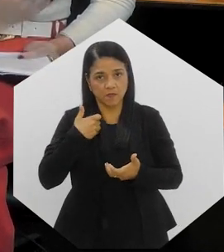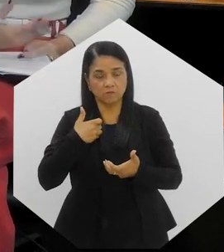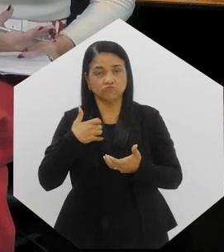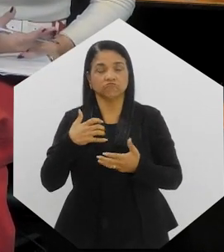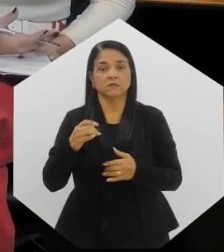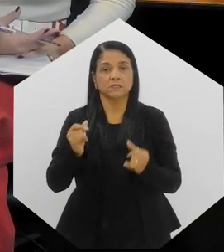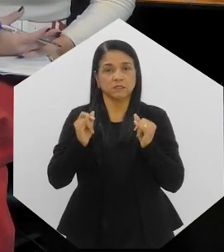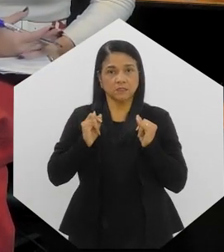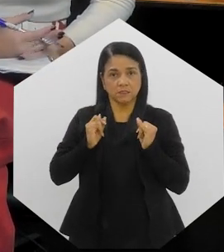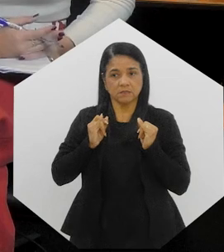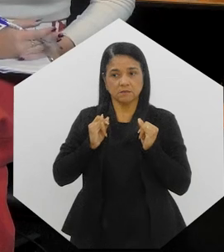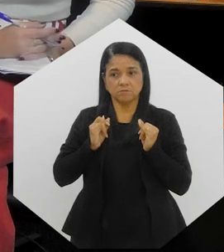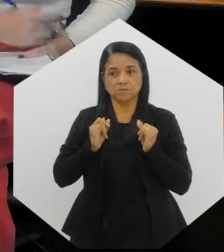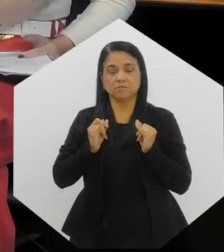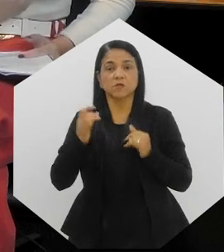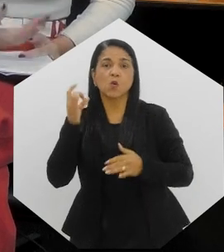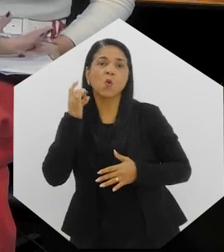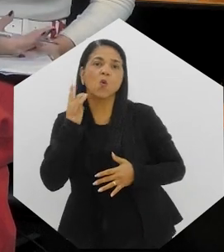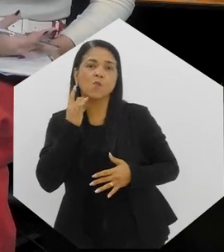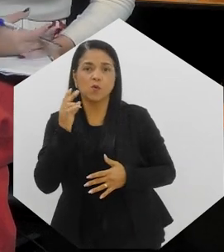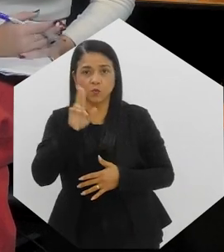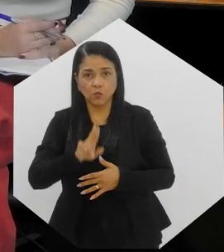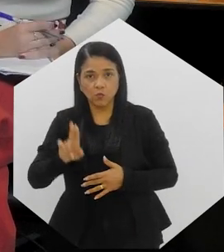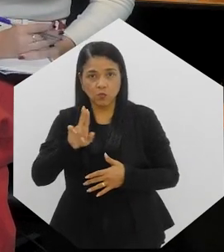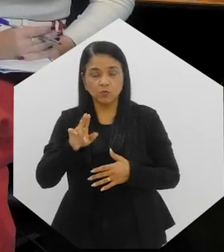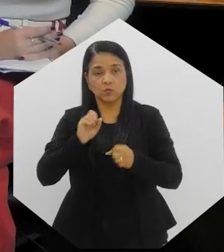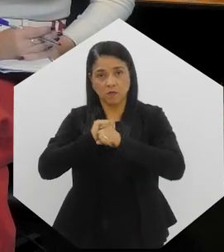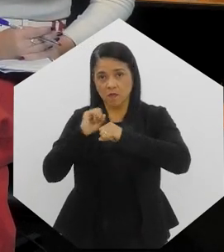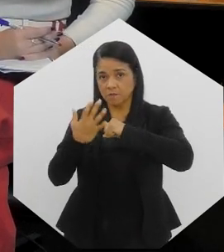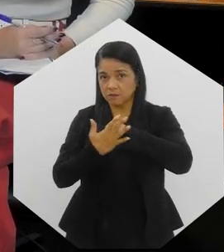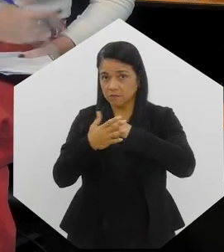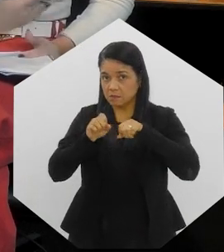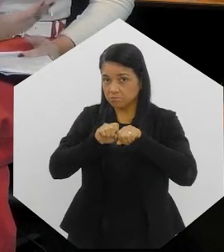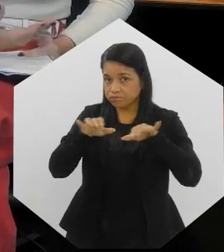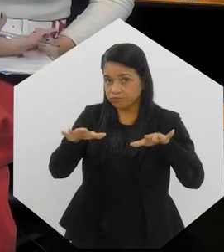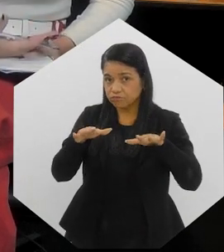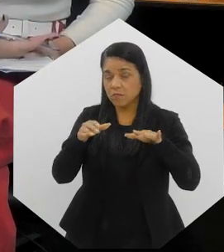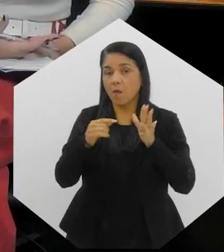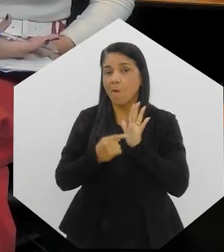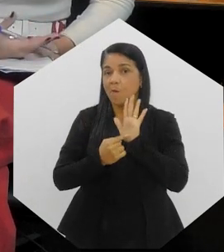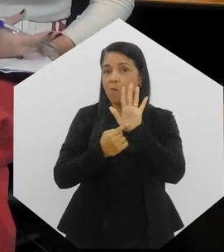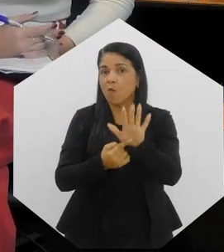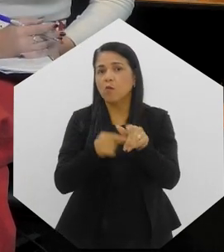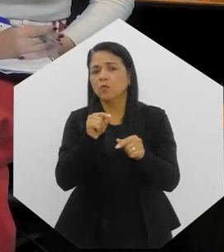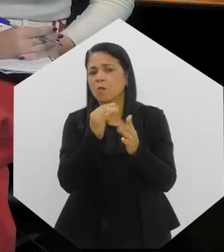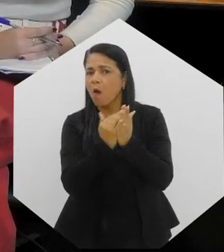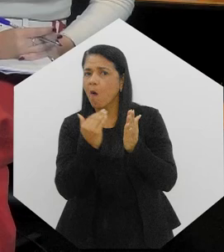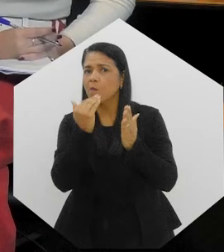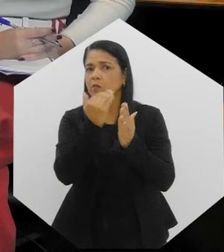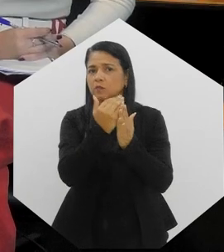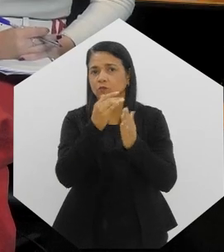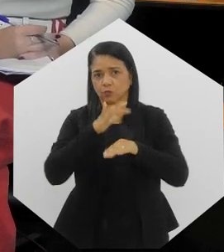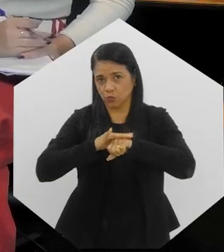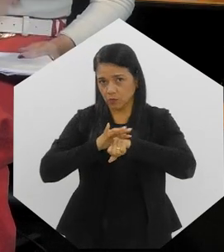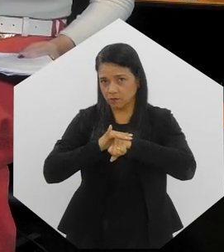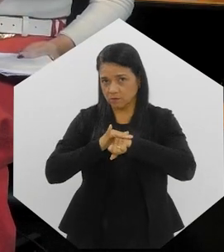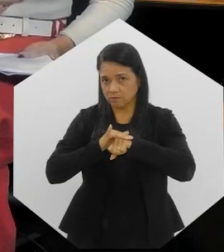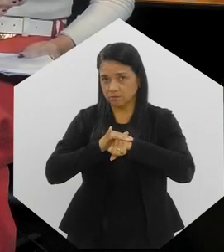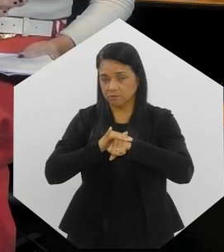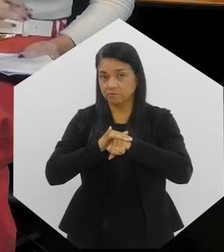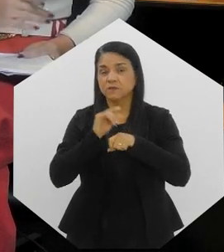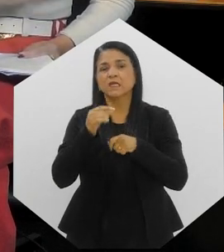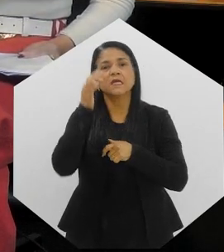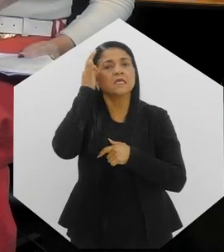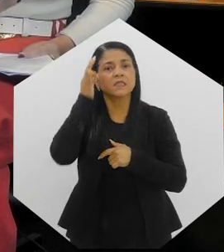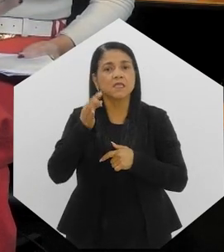a pandemia da Covid-19 são alguns fatores que explicam a elevação dos casos da doença. Mas vamos entender